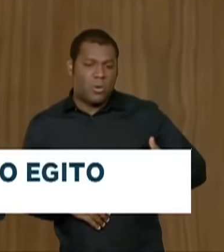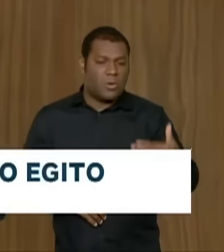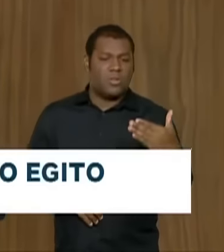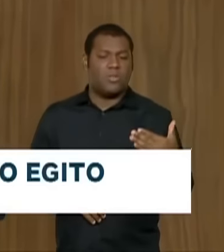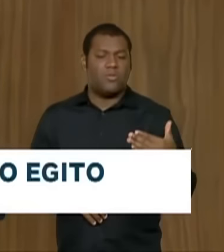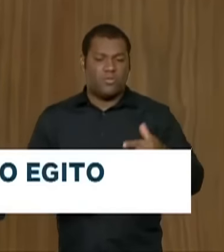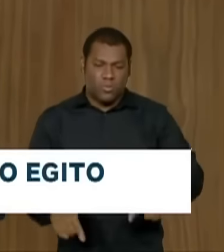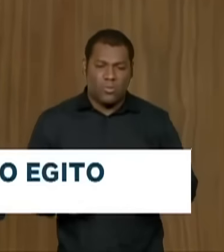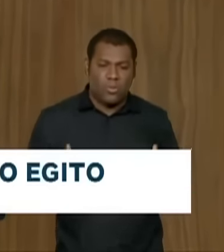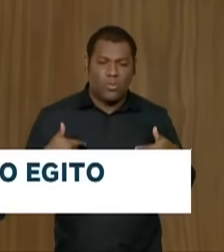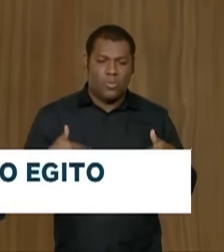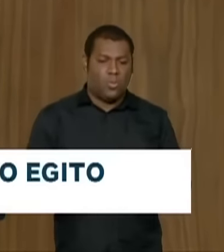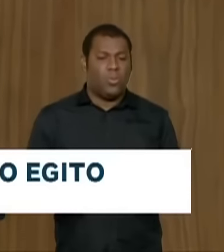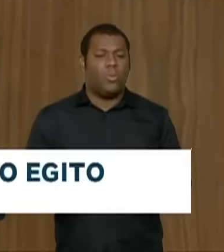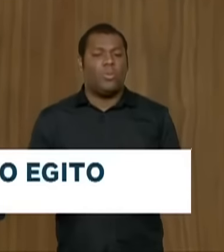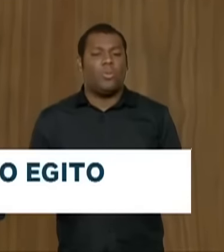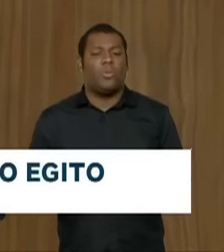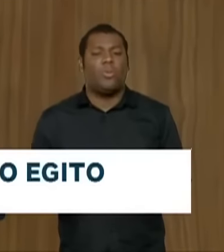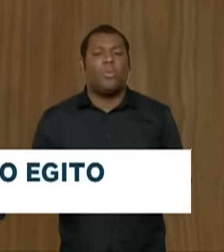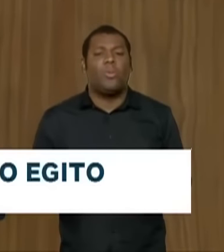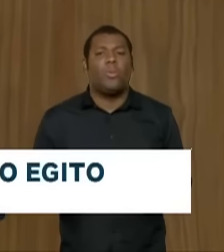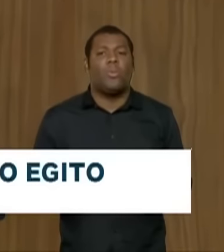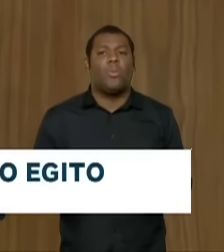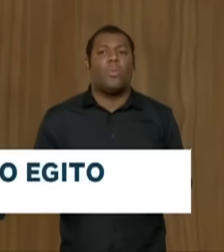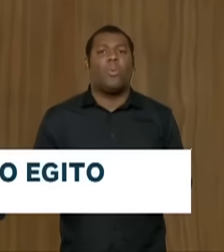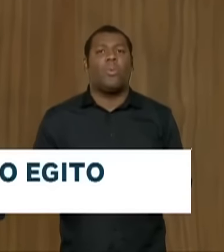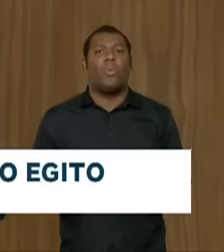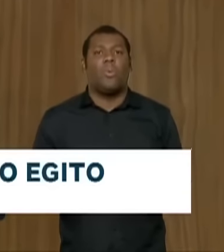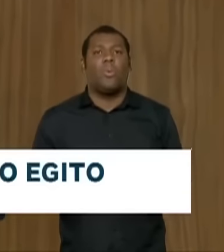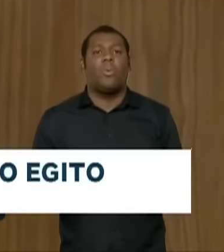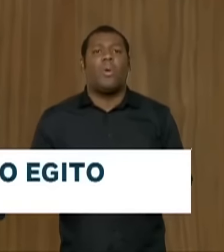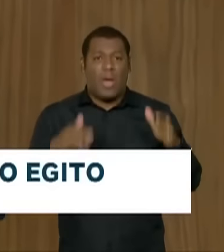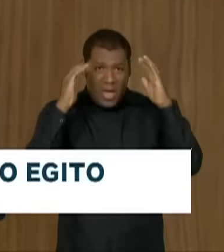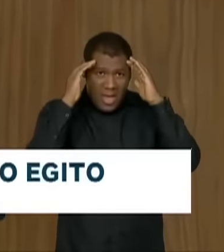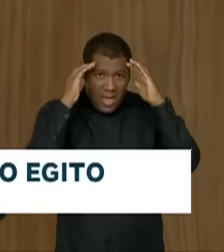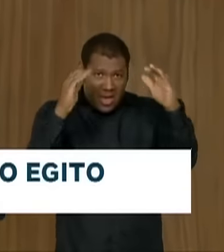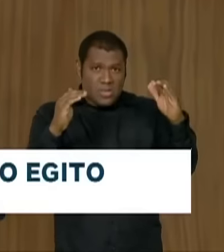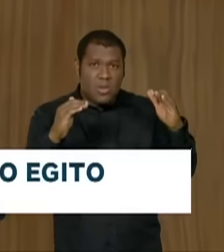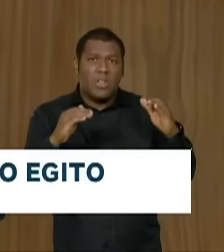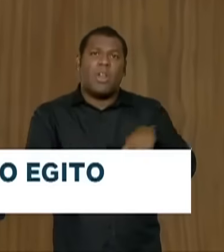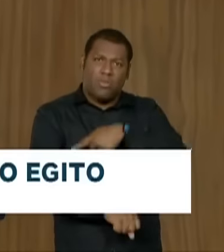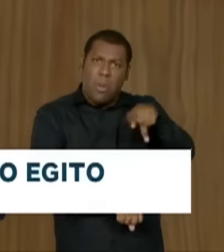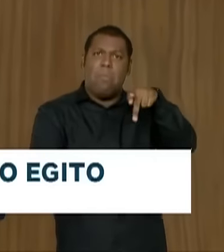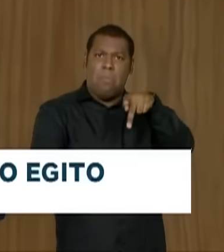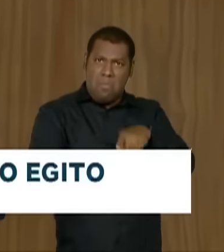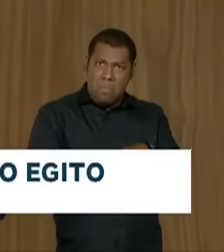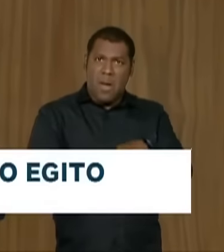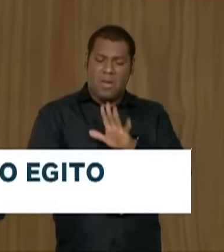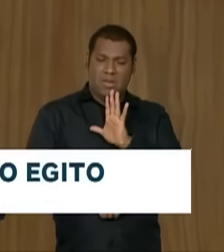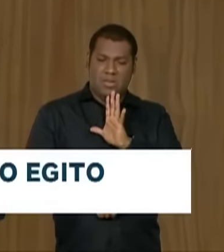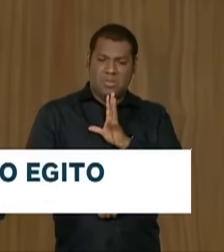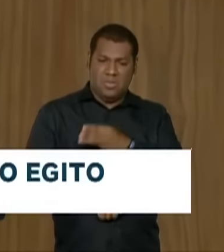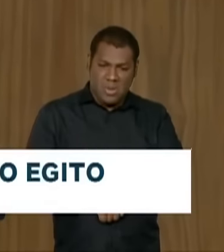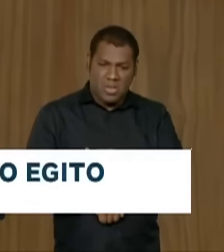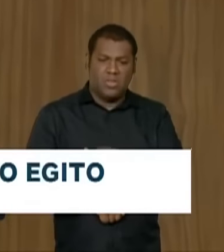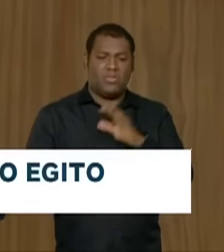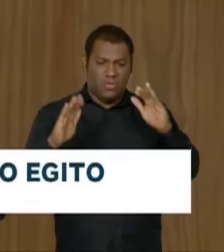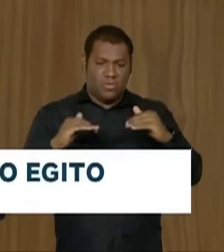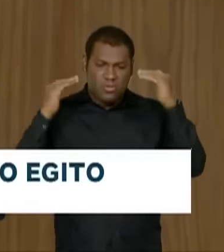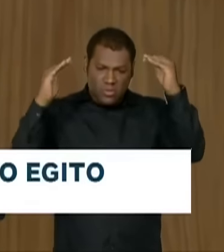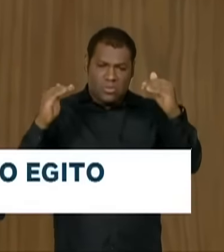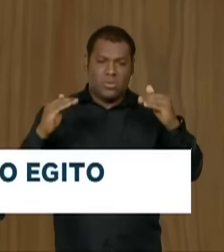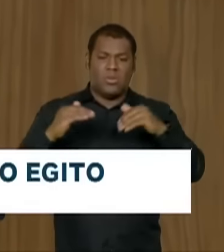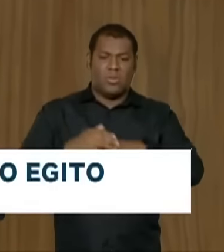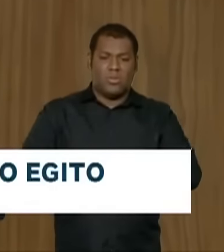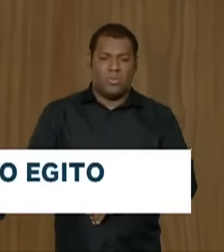a defender o reconhecimento do Estado palestino como Estado soberano, não apenas pela